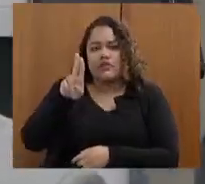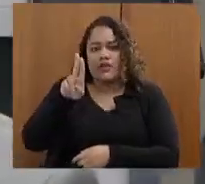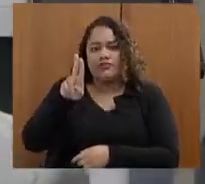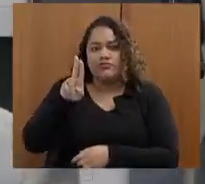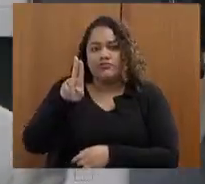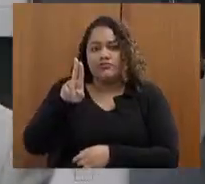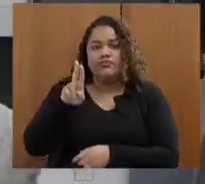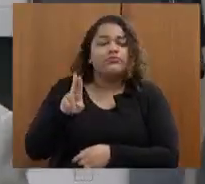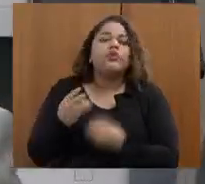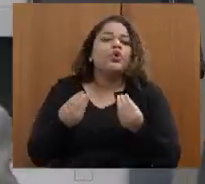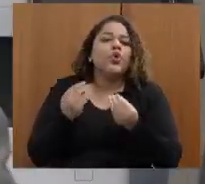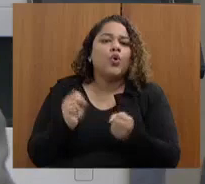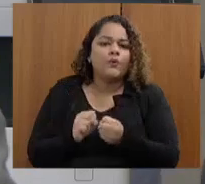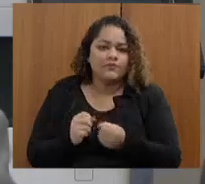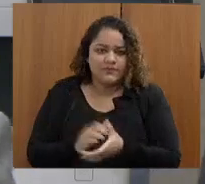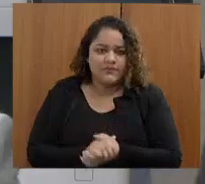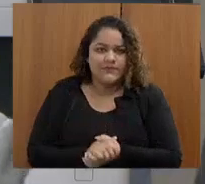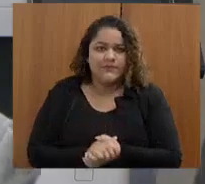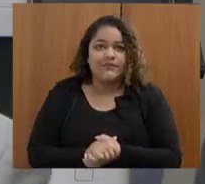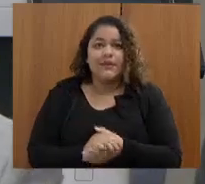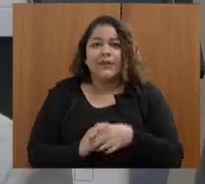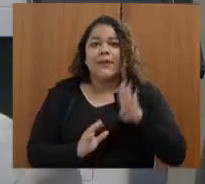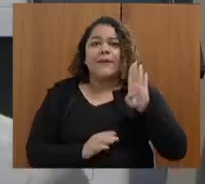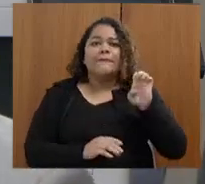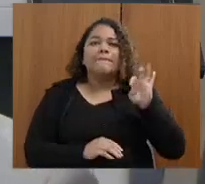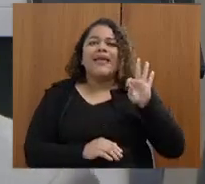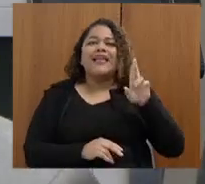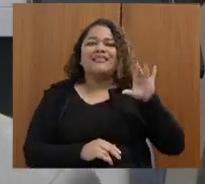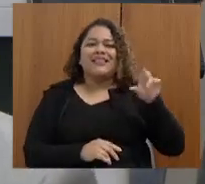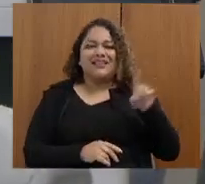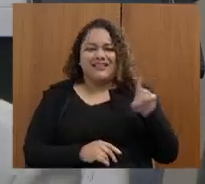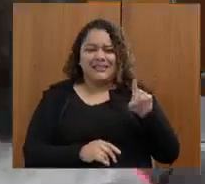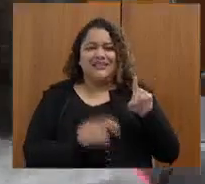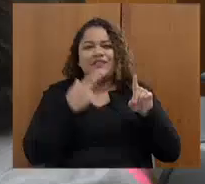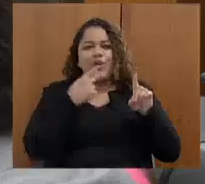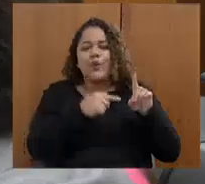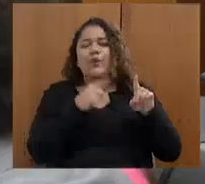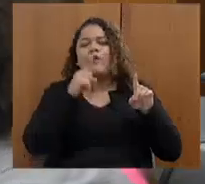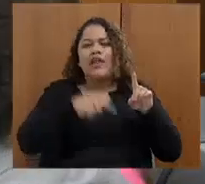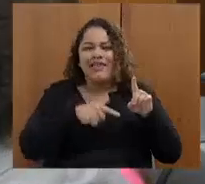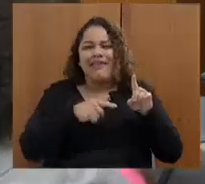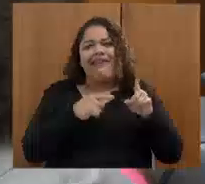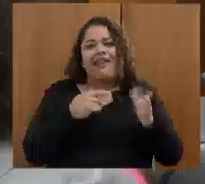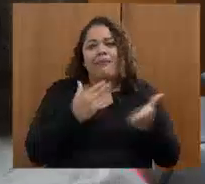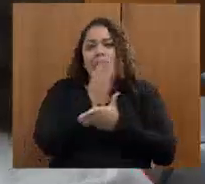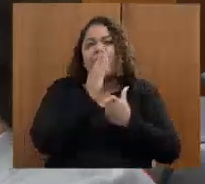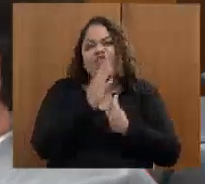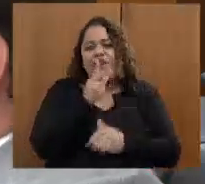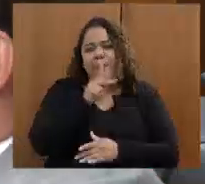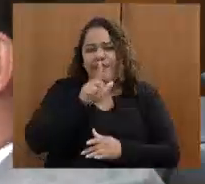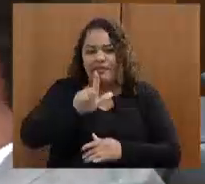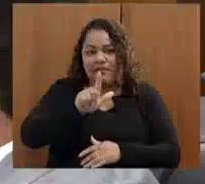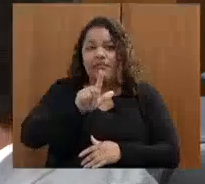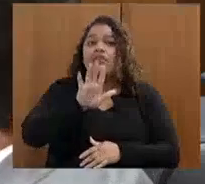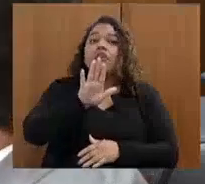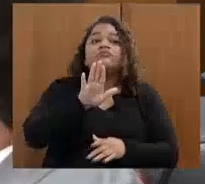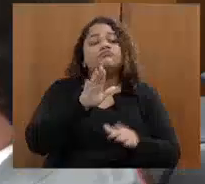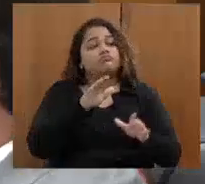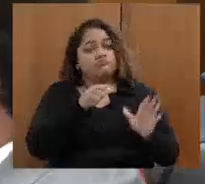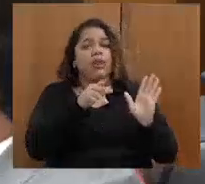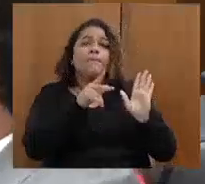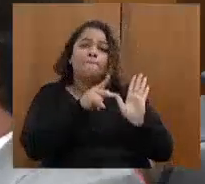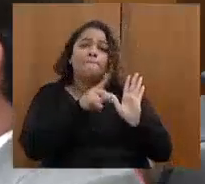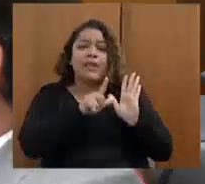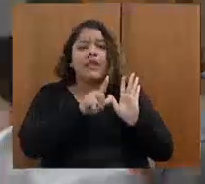Beatriz Cerqueira tá dizendo aqui é provar o projeto de lei Mas o projeto ele é importante mas nós temos ainda a condição